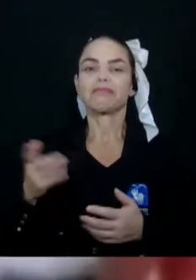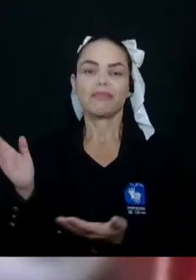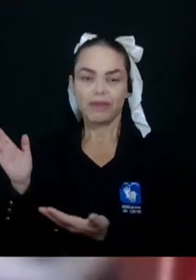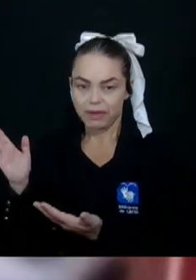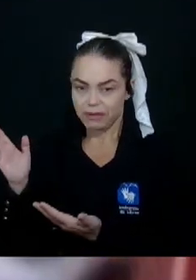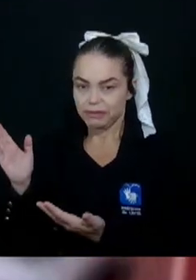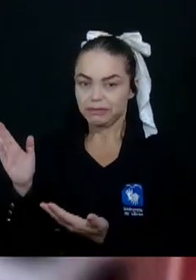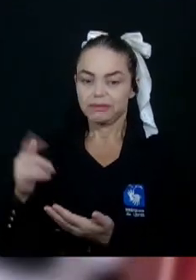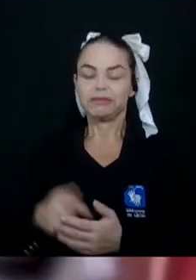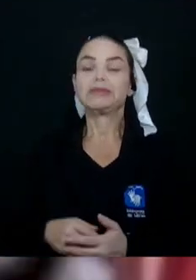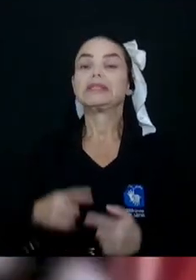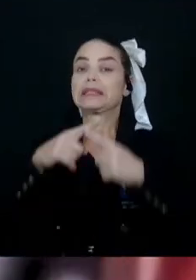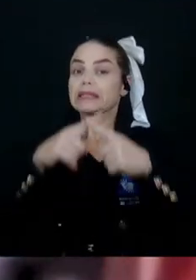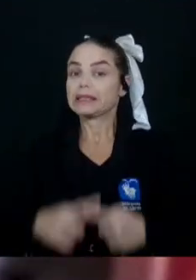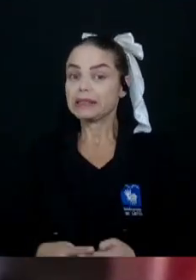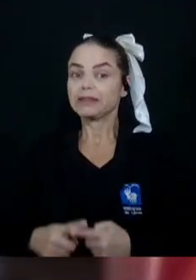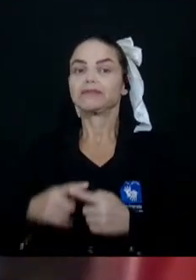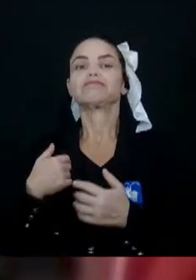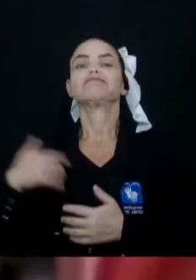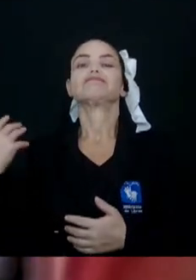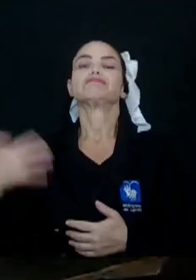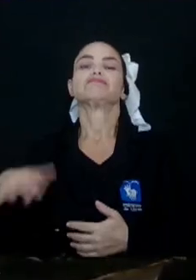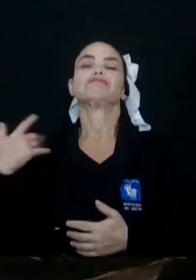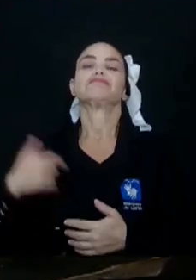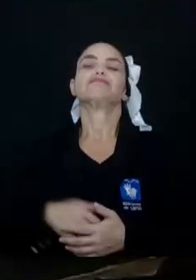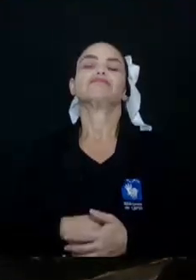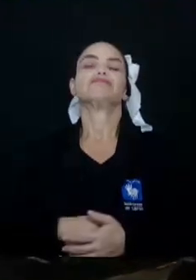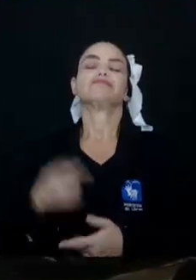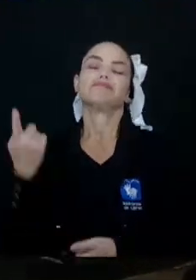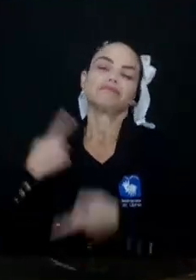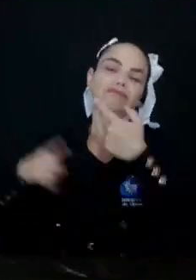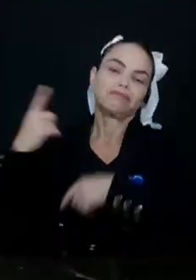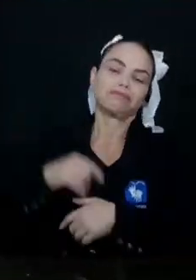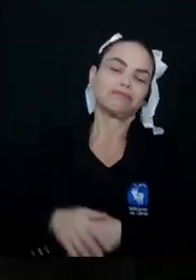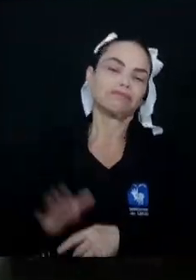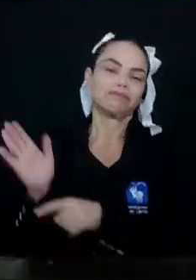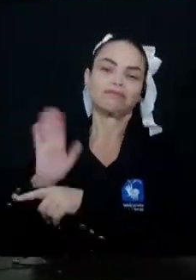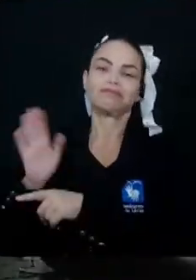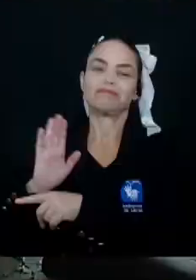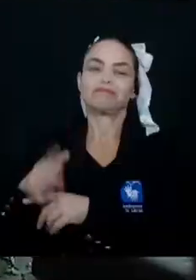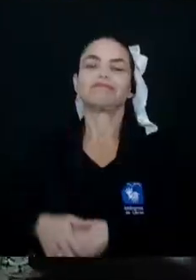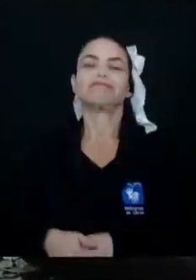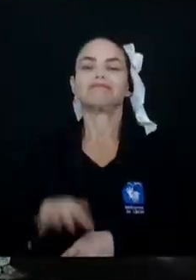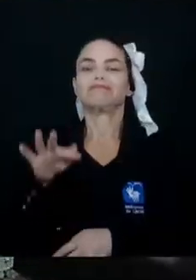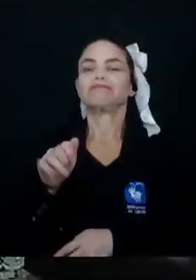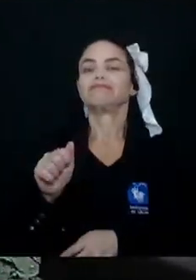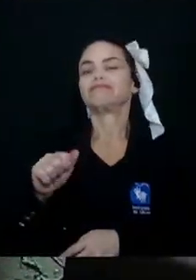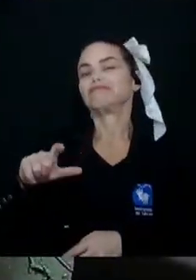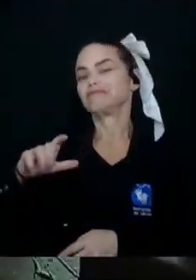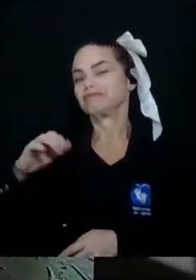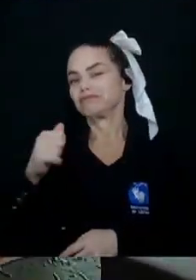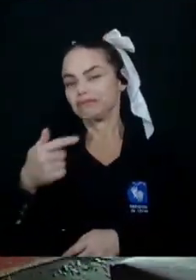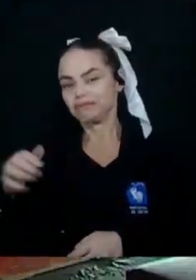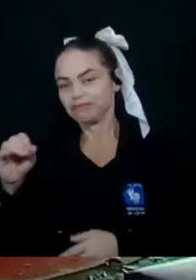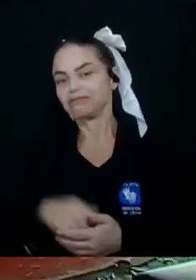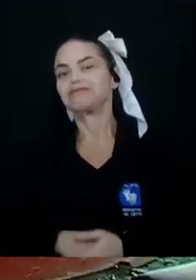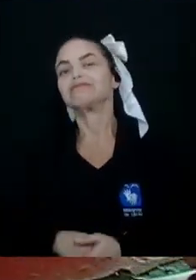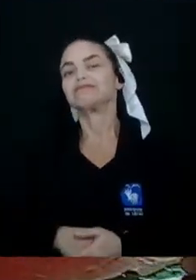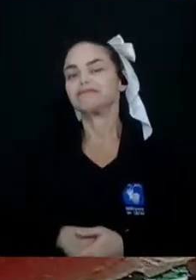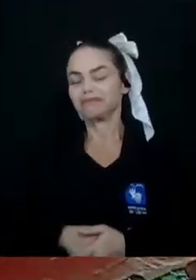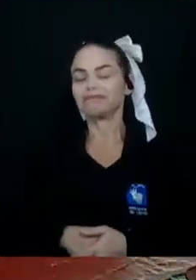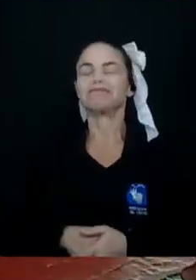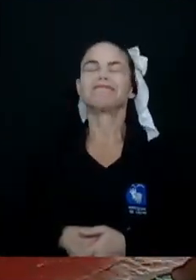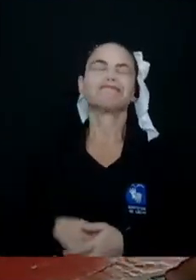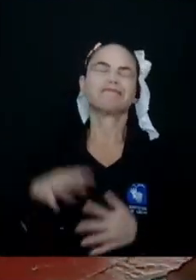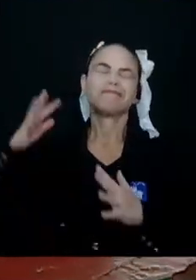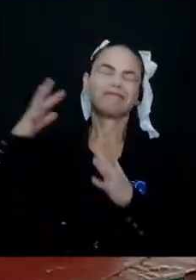cabeça um dos maiores sucessos do cinema. É o Falcão. Campeão dos campeões, over the top, né? De 87. Como,